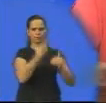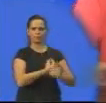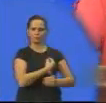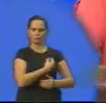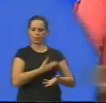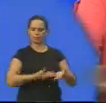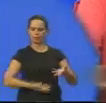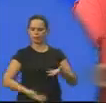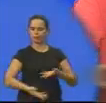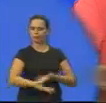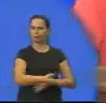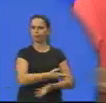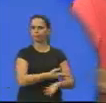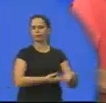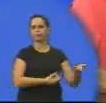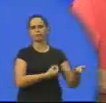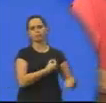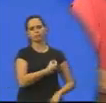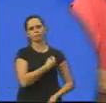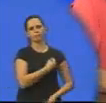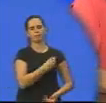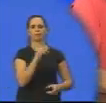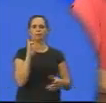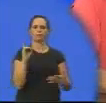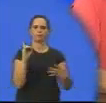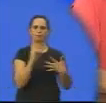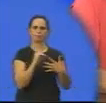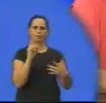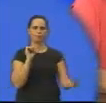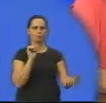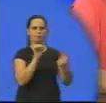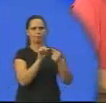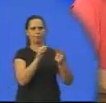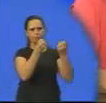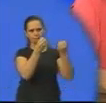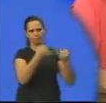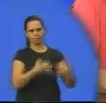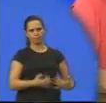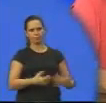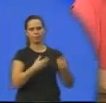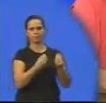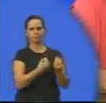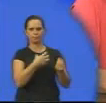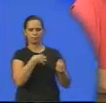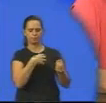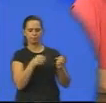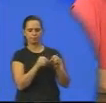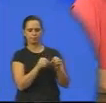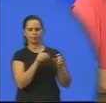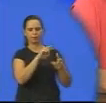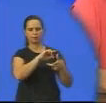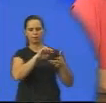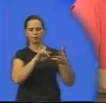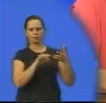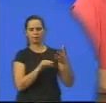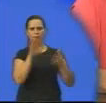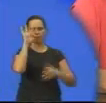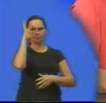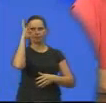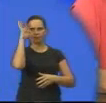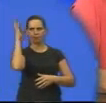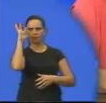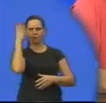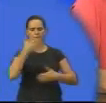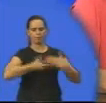Vital. Essa disciplina tem como objetivo a descrição e caracterização dos principais fenômenos